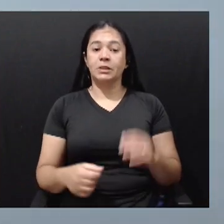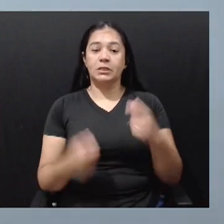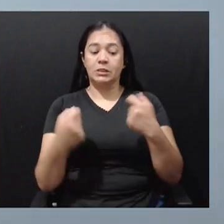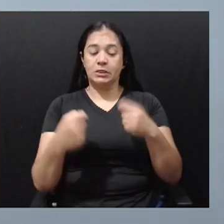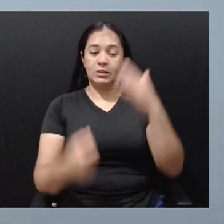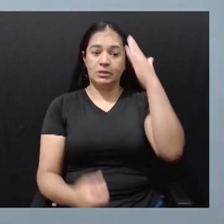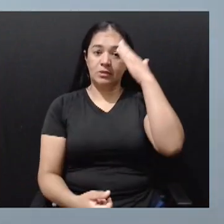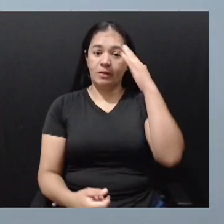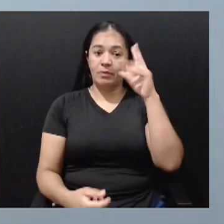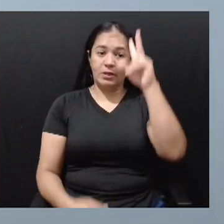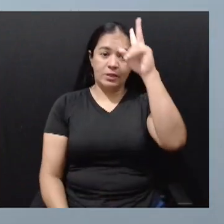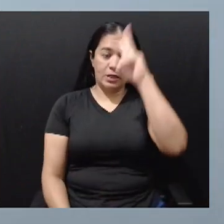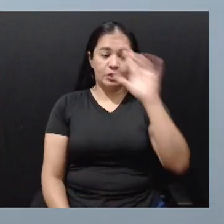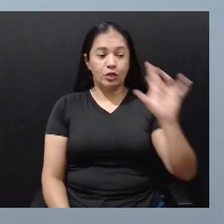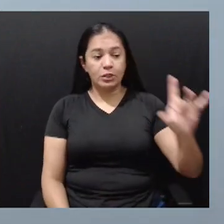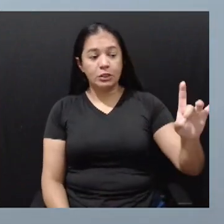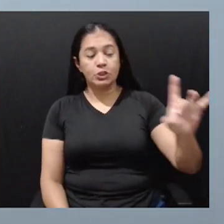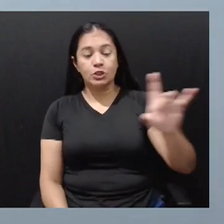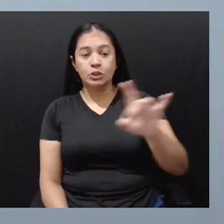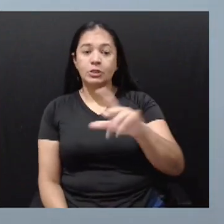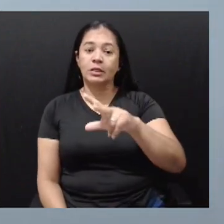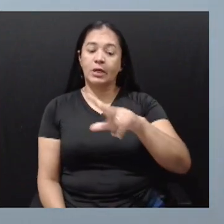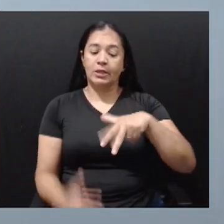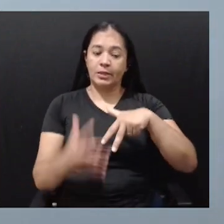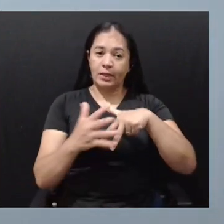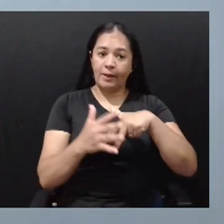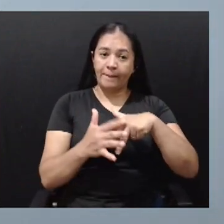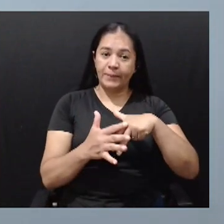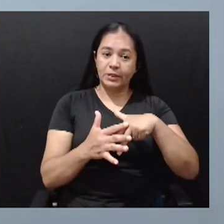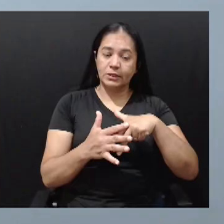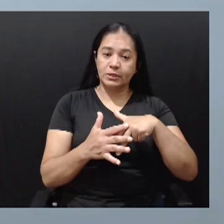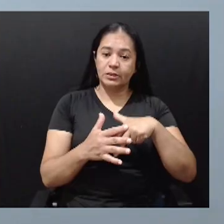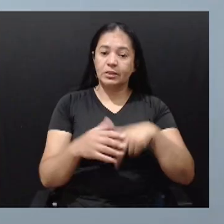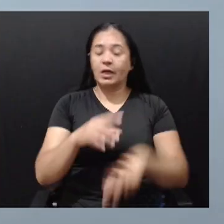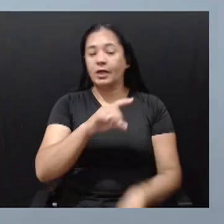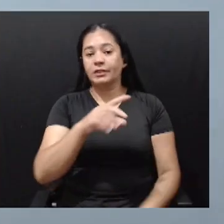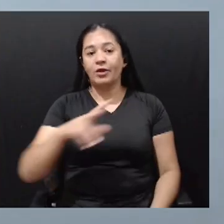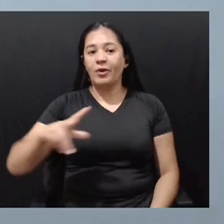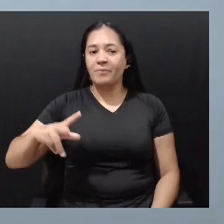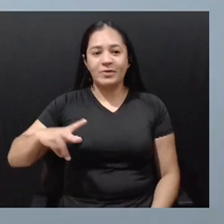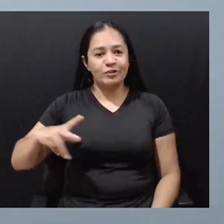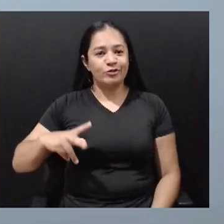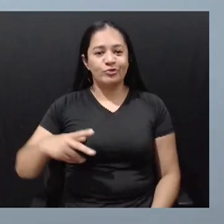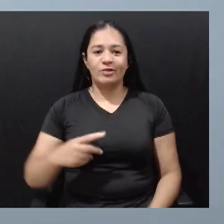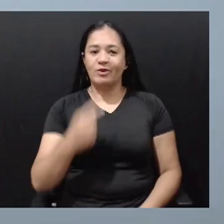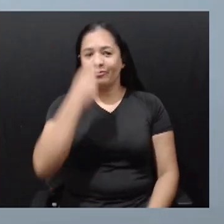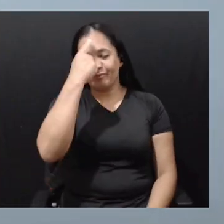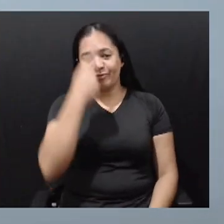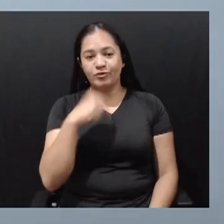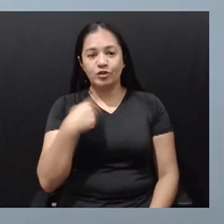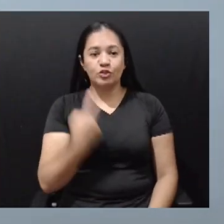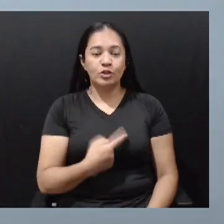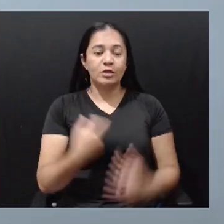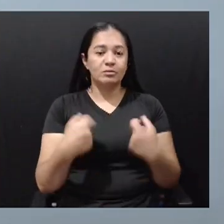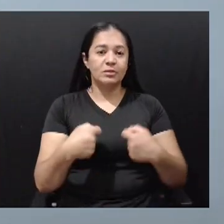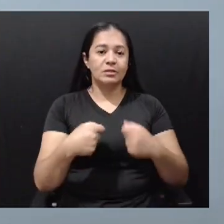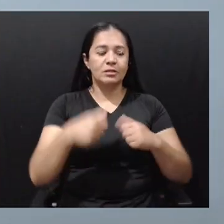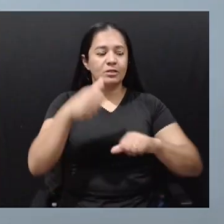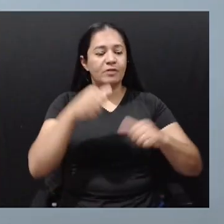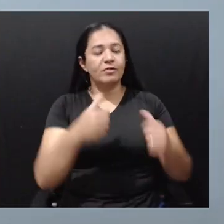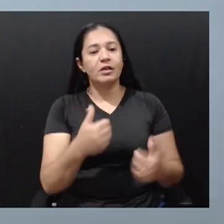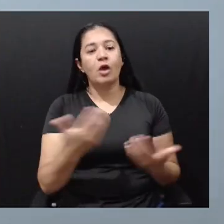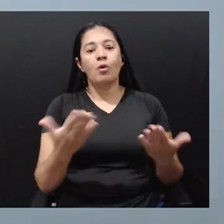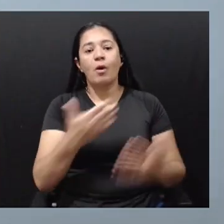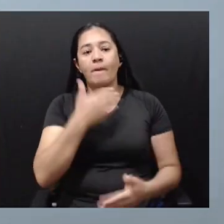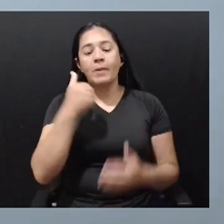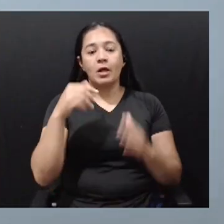cada paciente, né? Cada uma um ecossistema, um universo definido em que a gente vai precisar avaliar qual o melhor método.